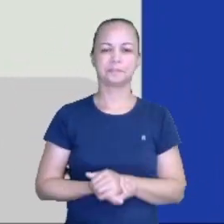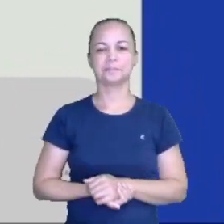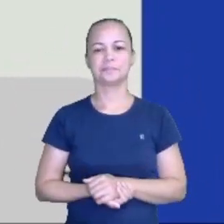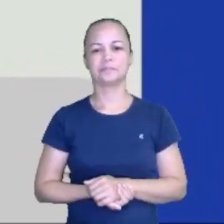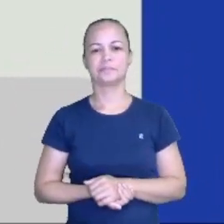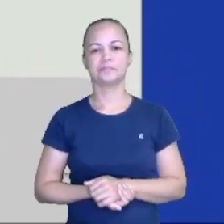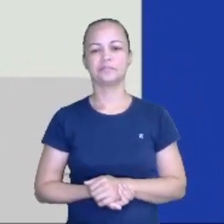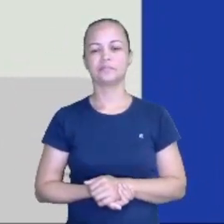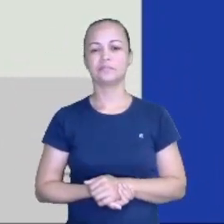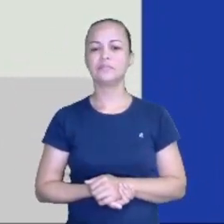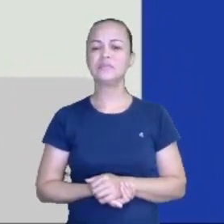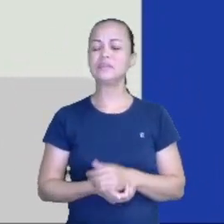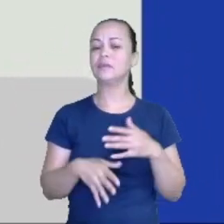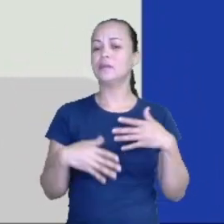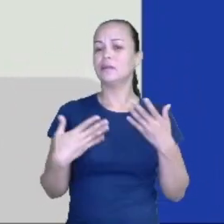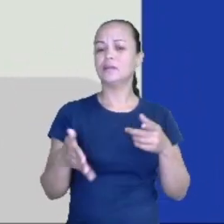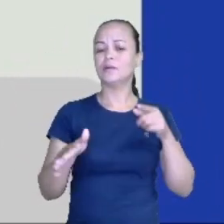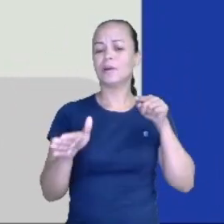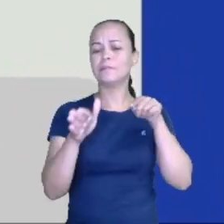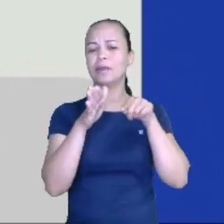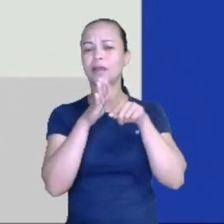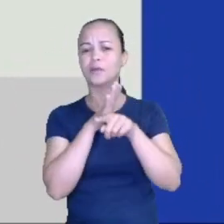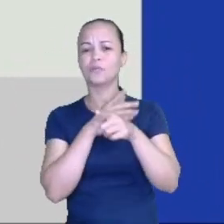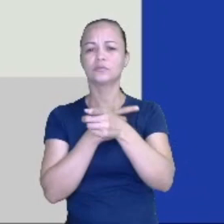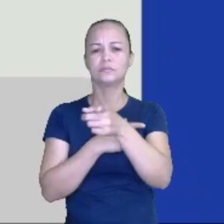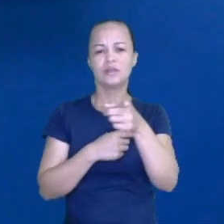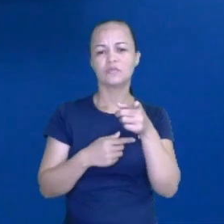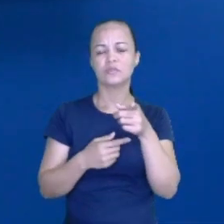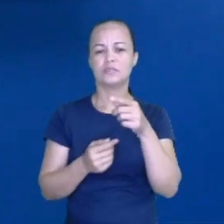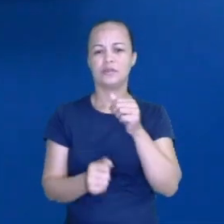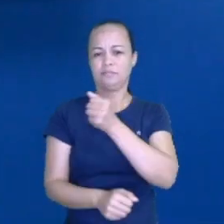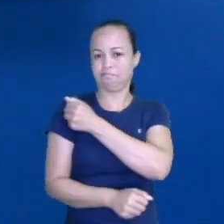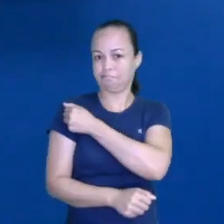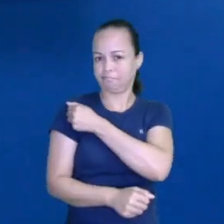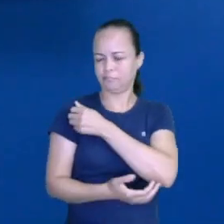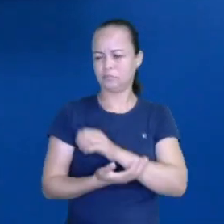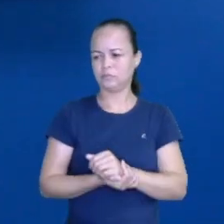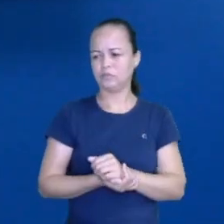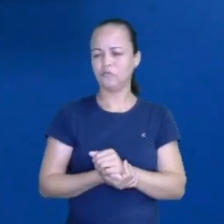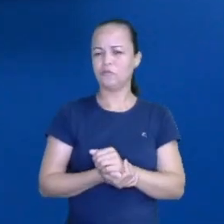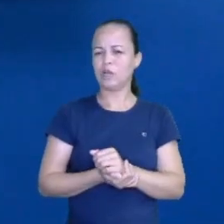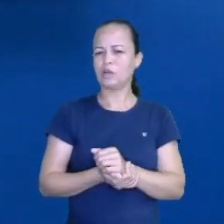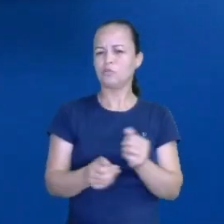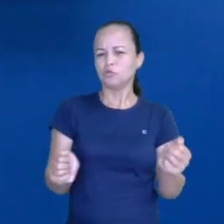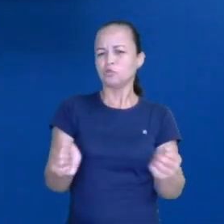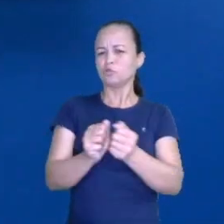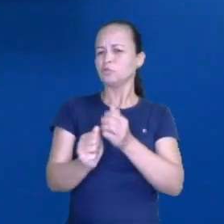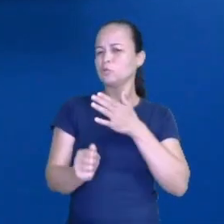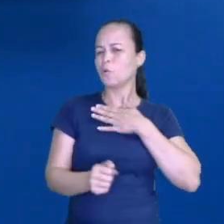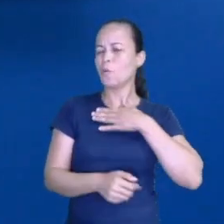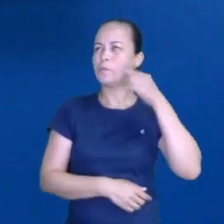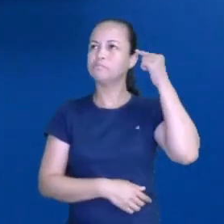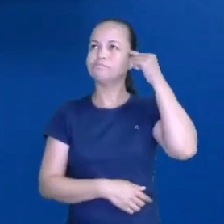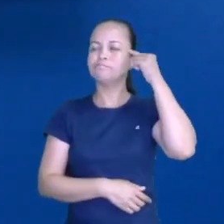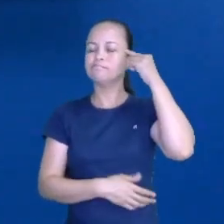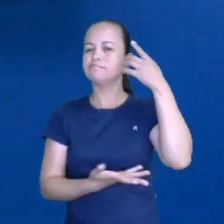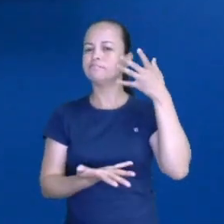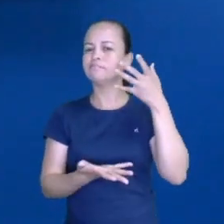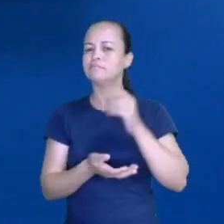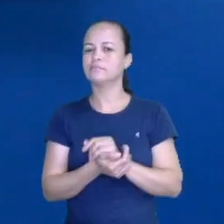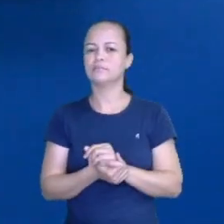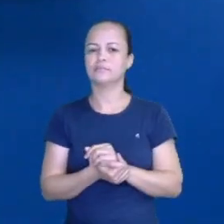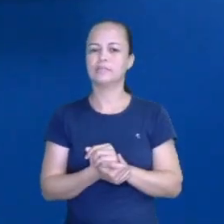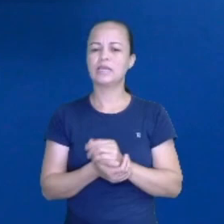E uma pergunta que eu trago aqui para vocês, alunos. Bora pensar junto com a professora aqui.